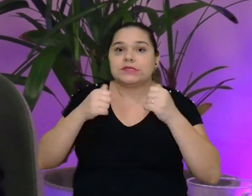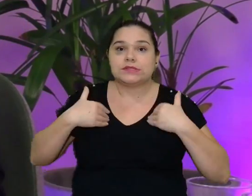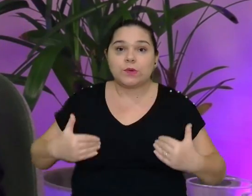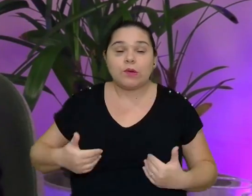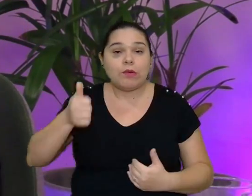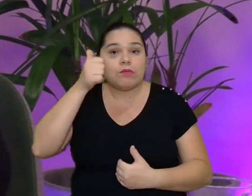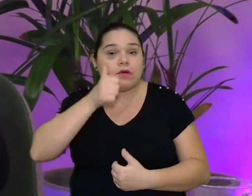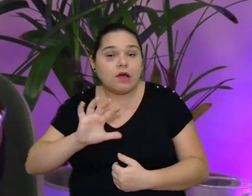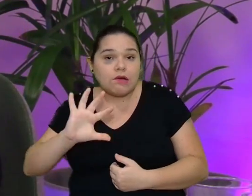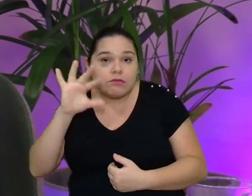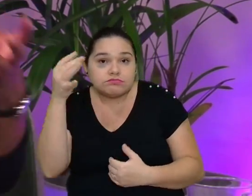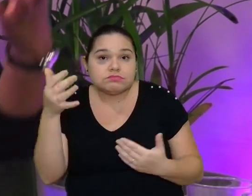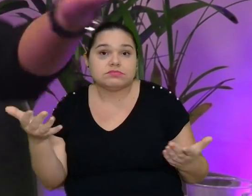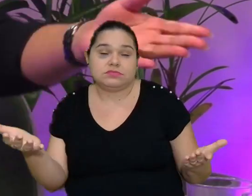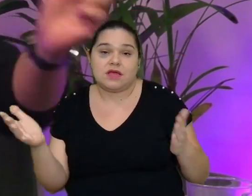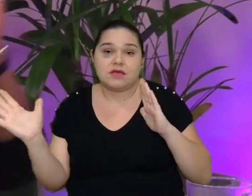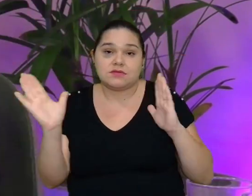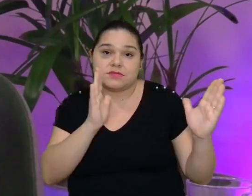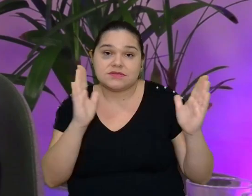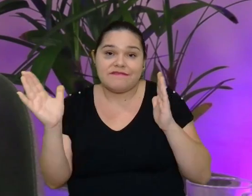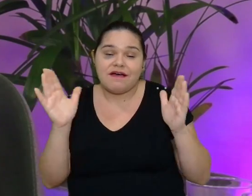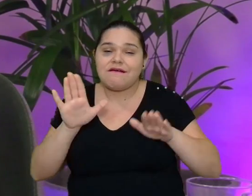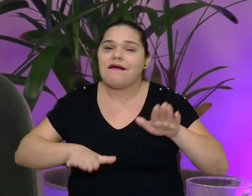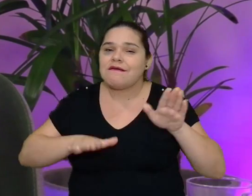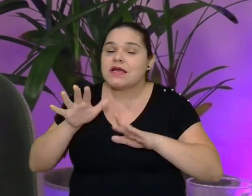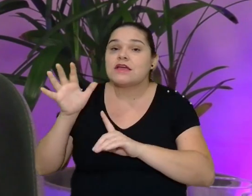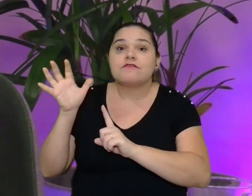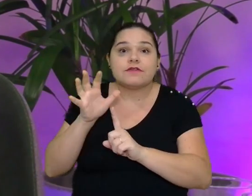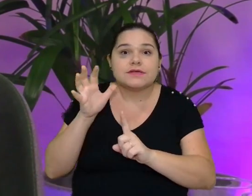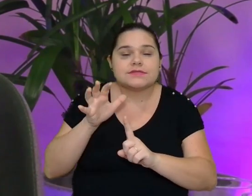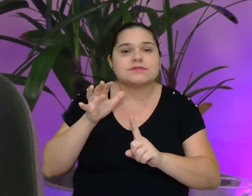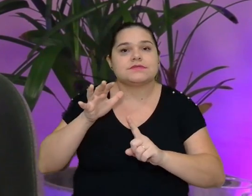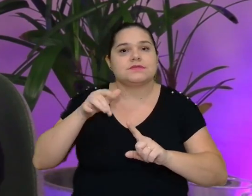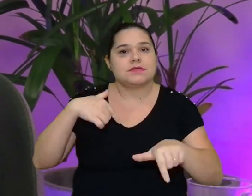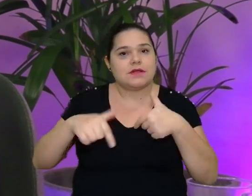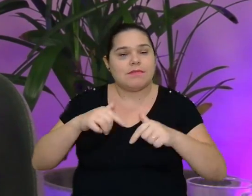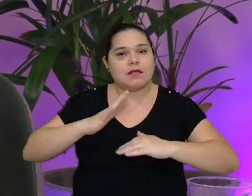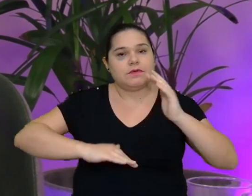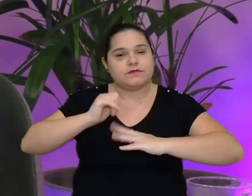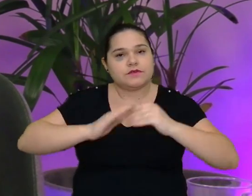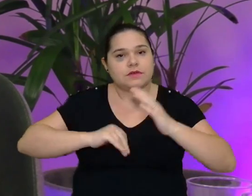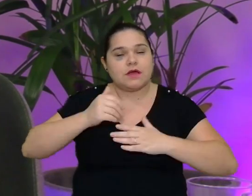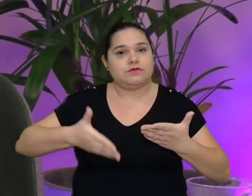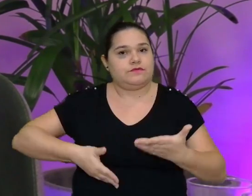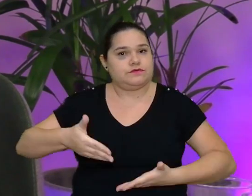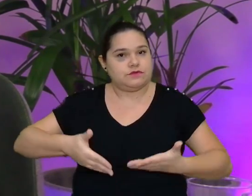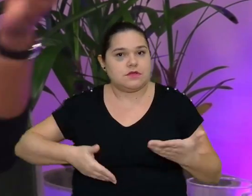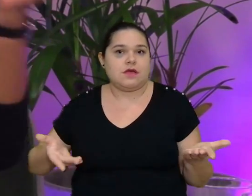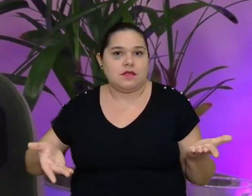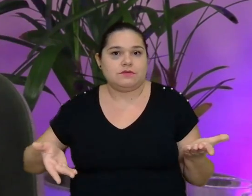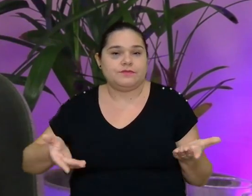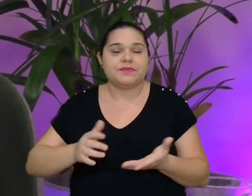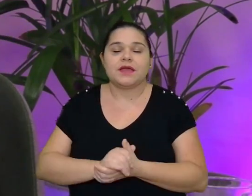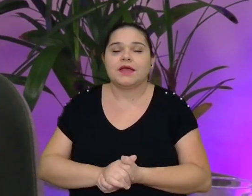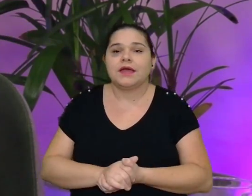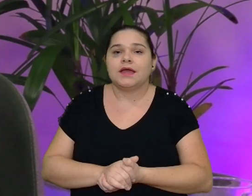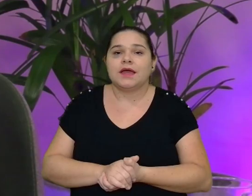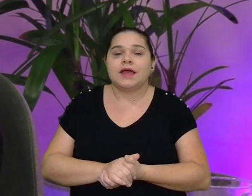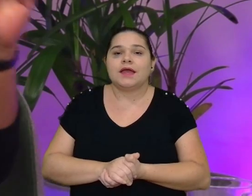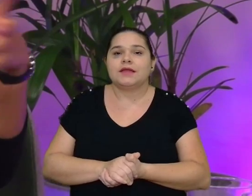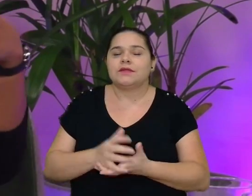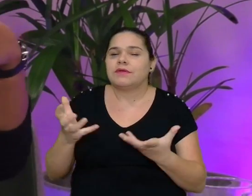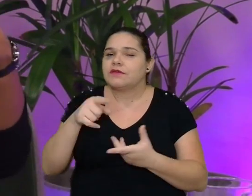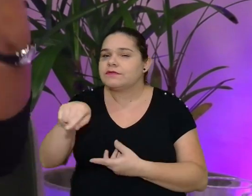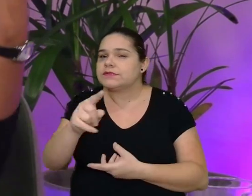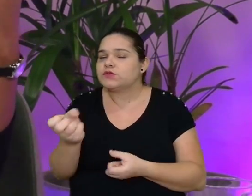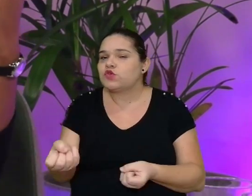passa nessa fase, que às vezes pode impactar a produtividade do funcionário, da funcionária. Eu queria que vocês comentassem um pouco disso,